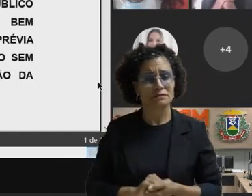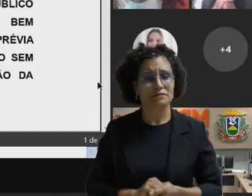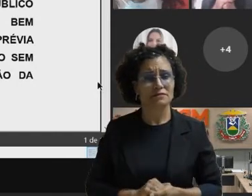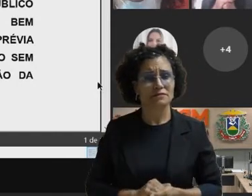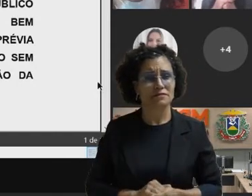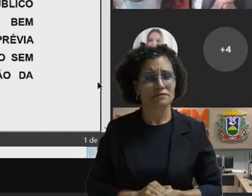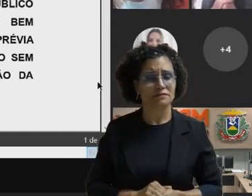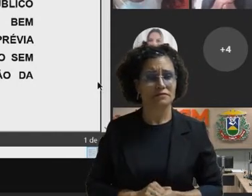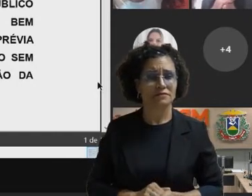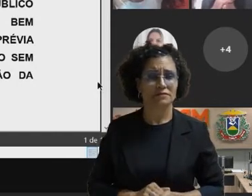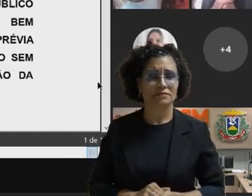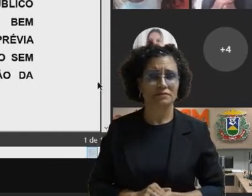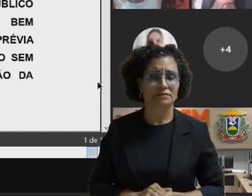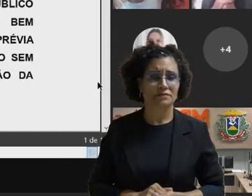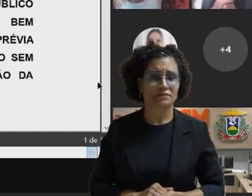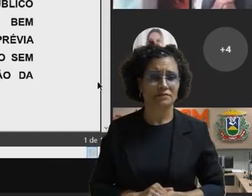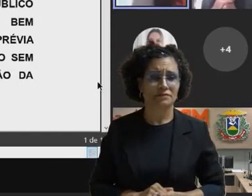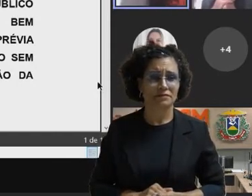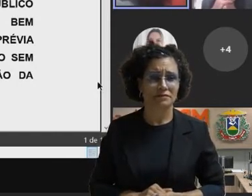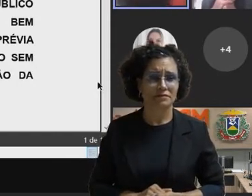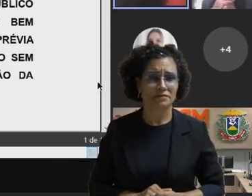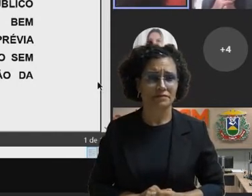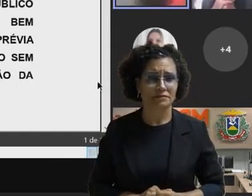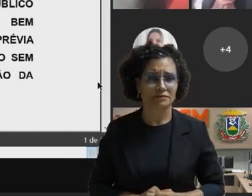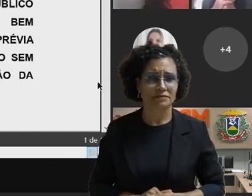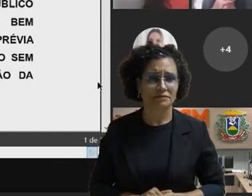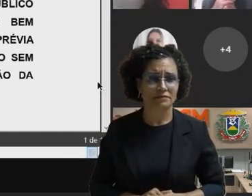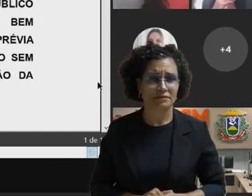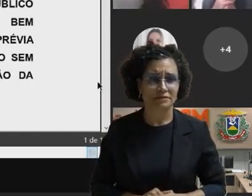Pois não, doutor. Flávio quer falar.